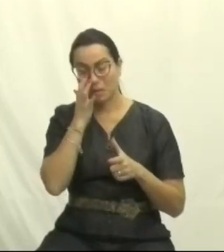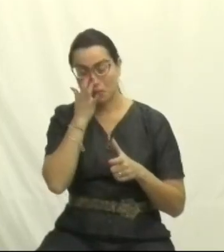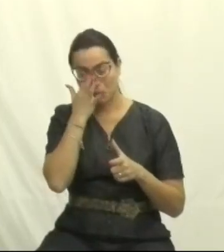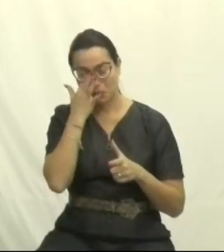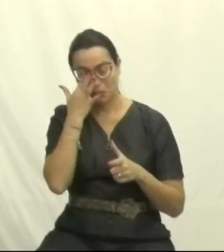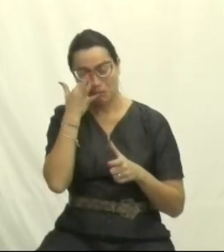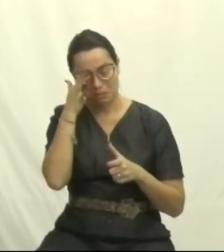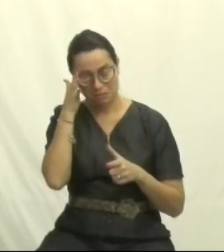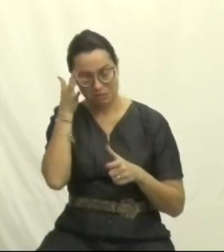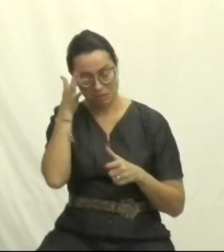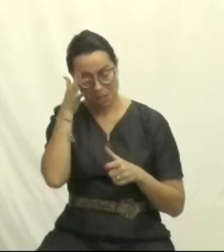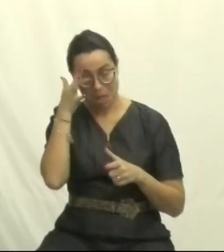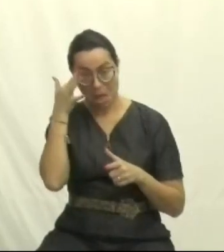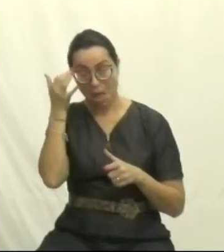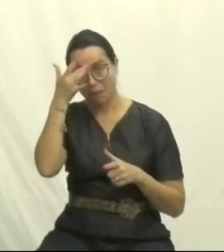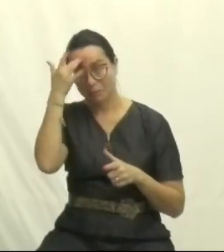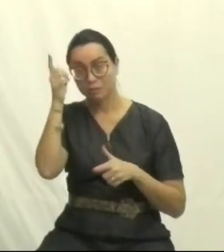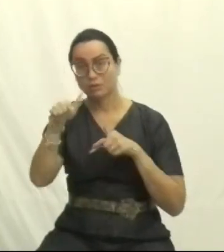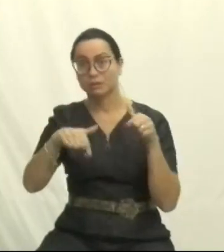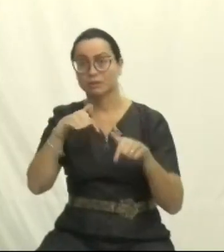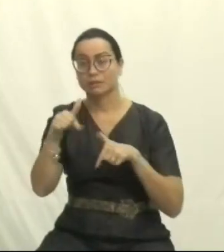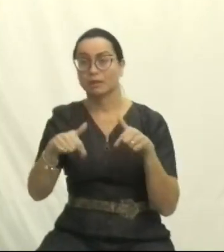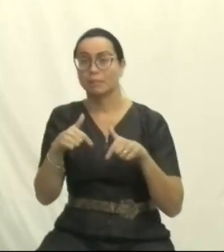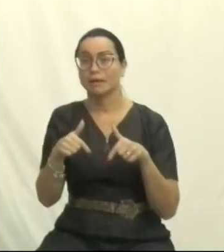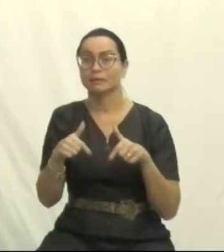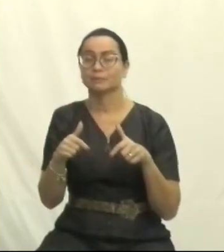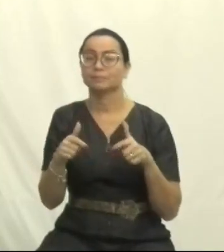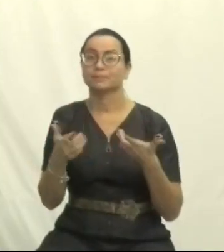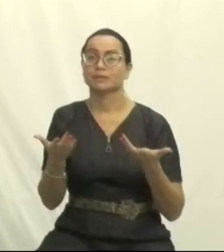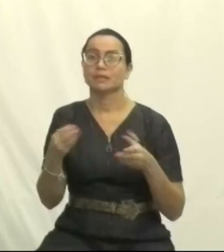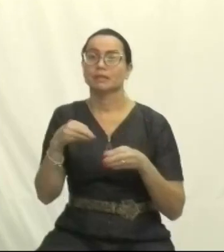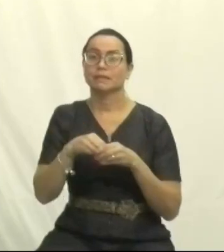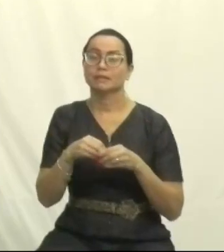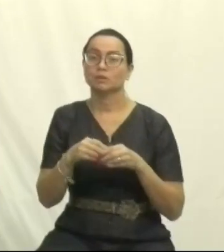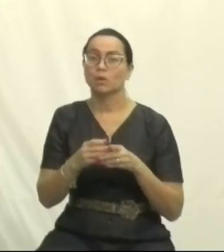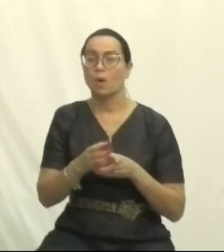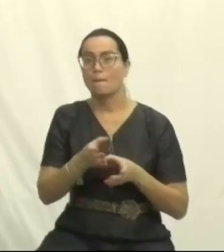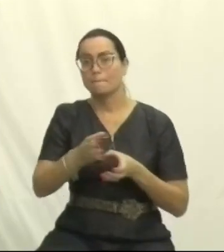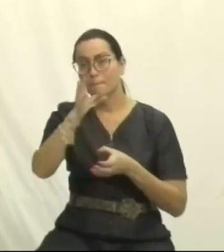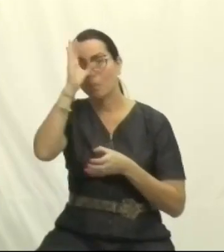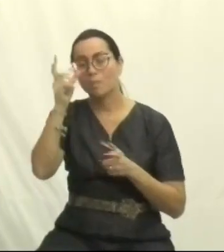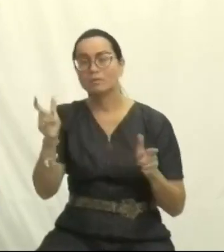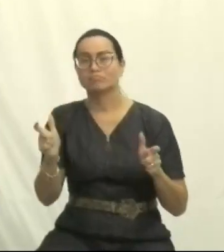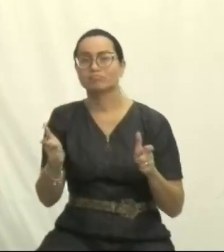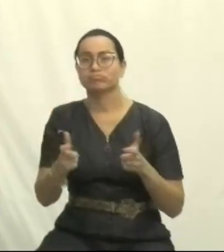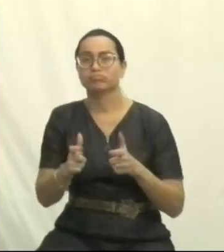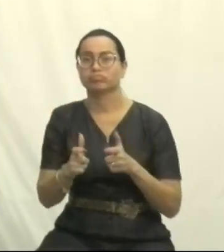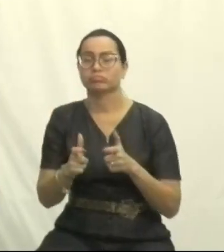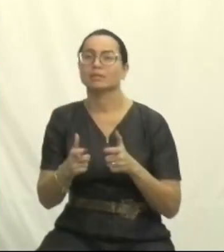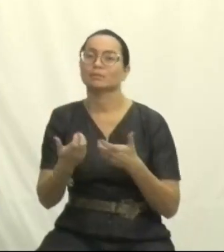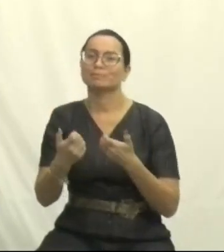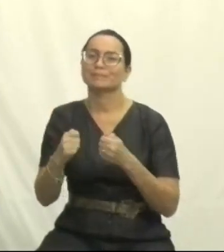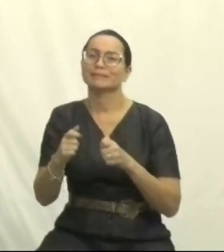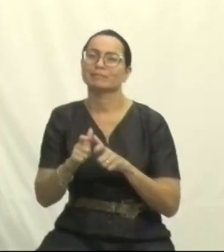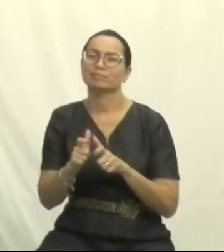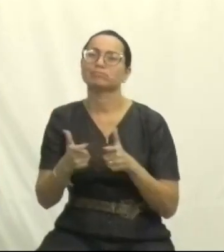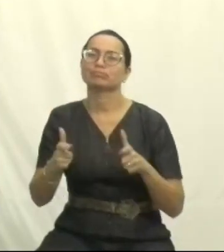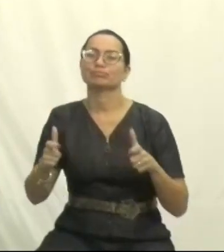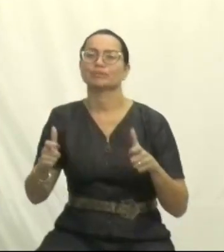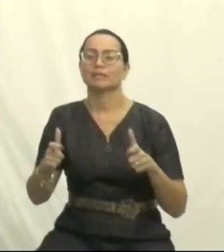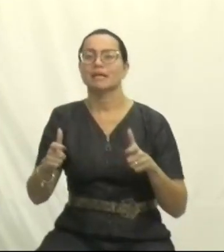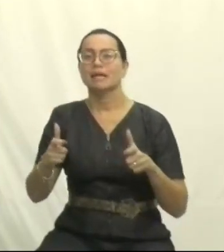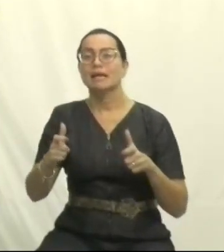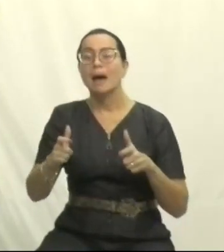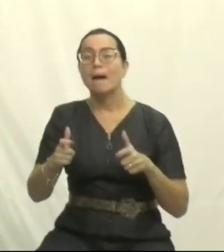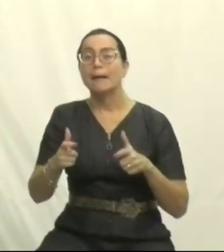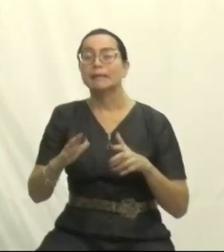sempre costuma dizer que é o tripé, né, a parceria entre o município, a comunidade e o poder público estadual, né, esse tripé que dá